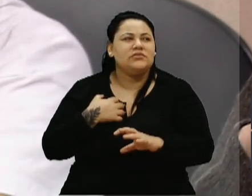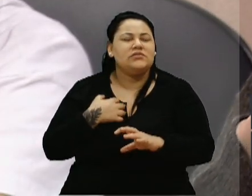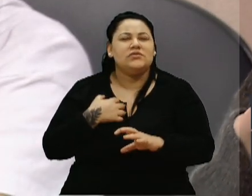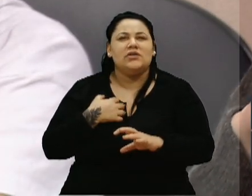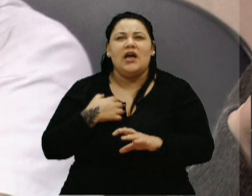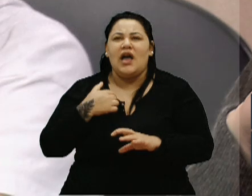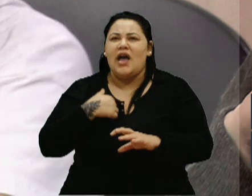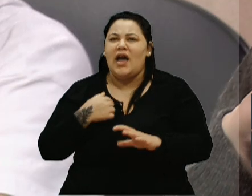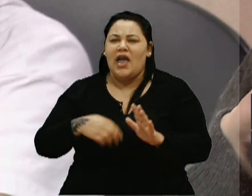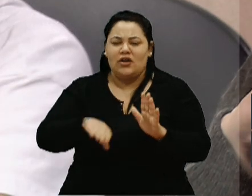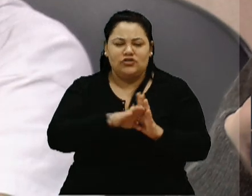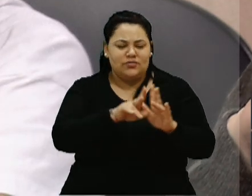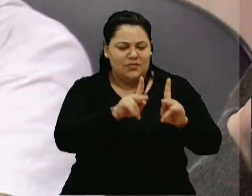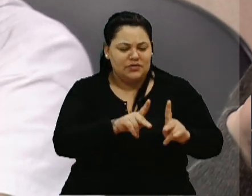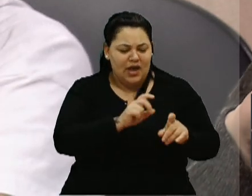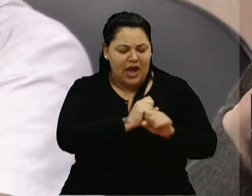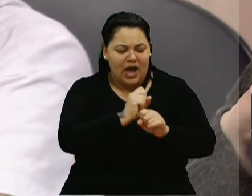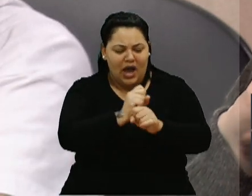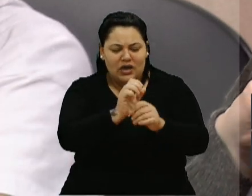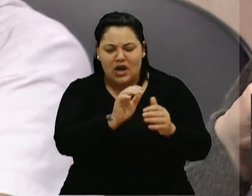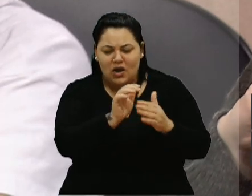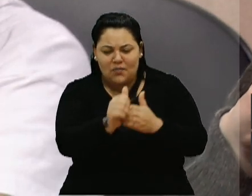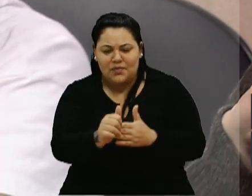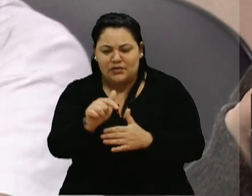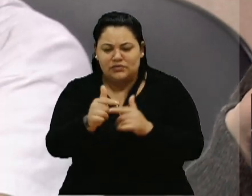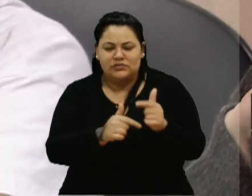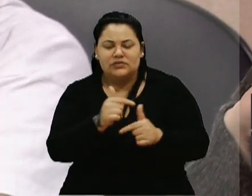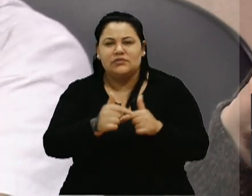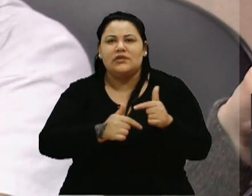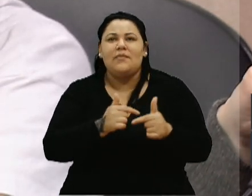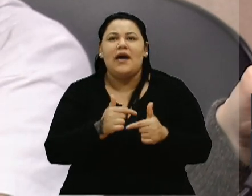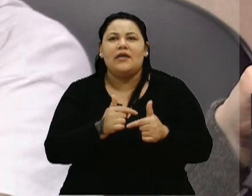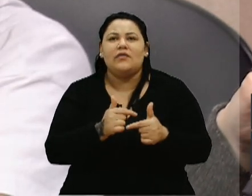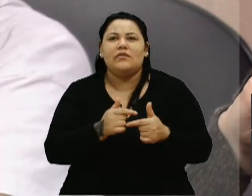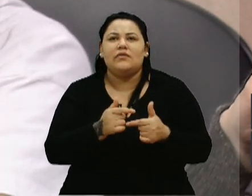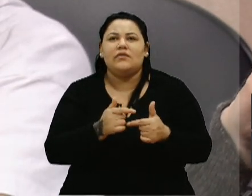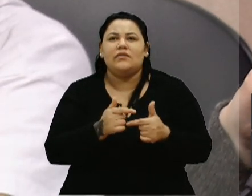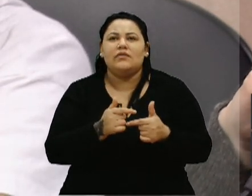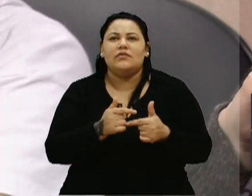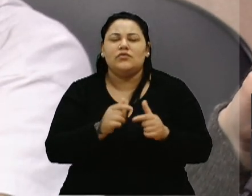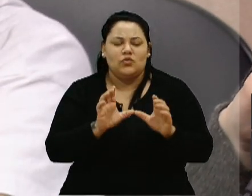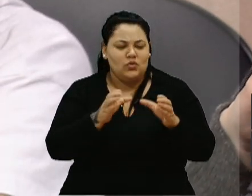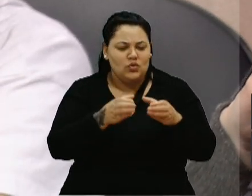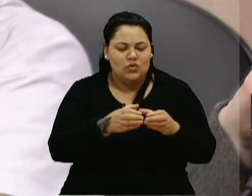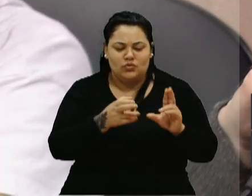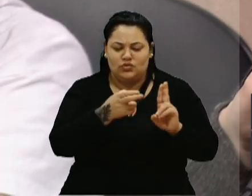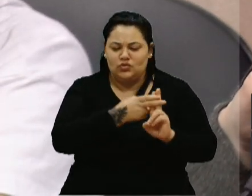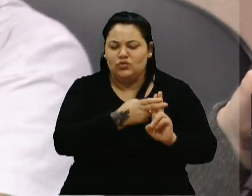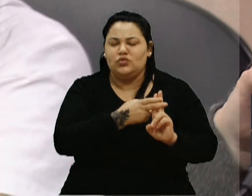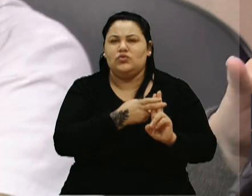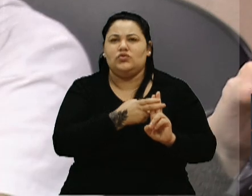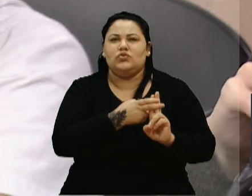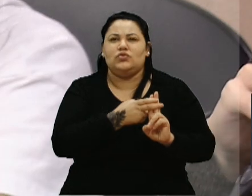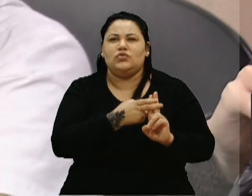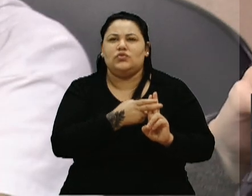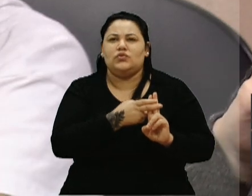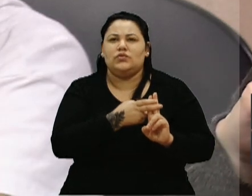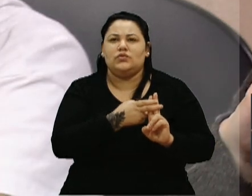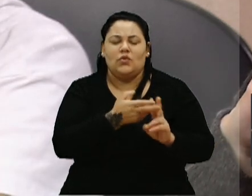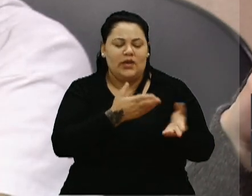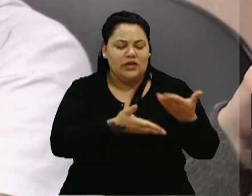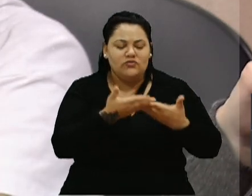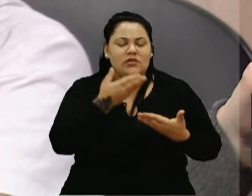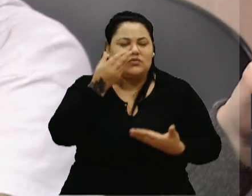está há anos sendo acompanhada no serviço da rede, seja de forma com